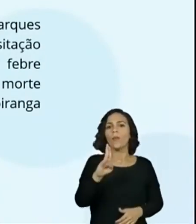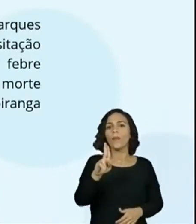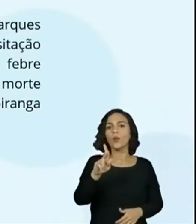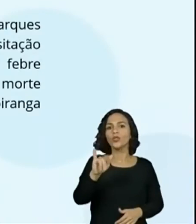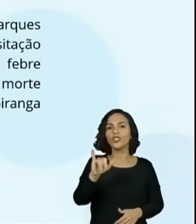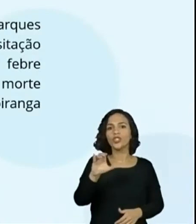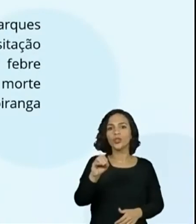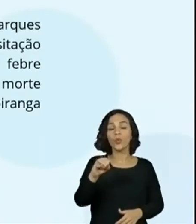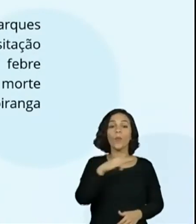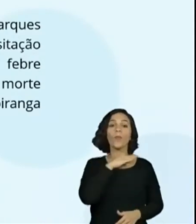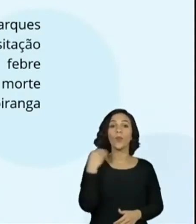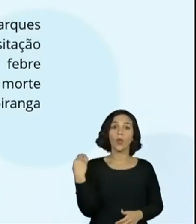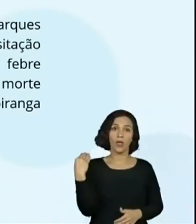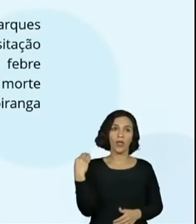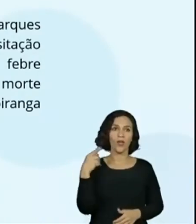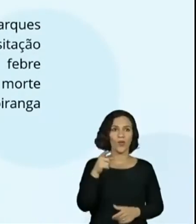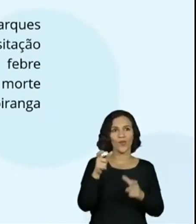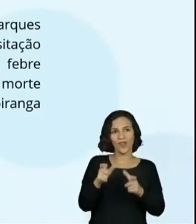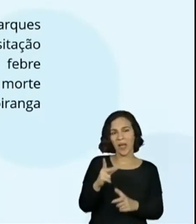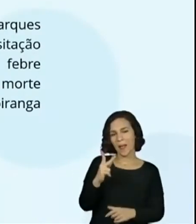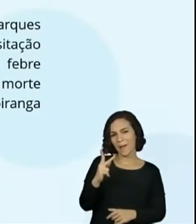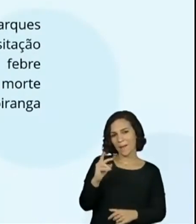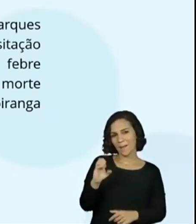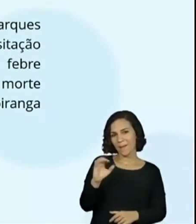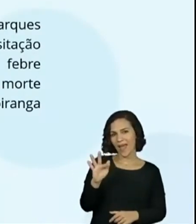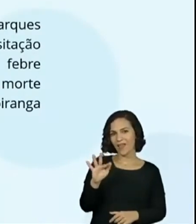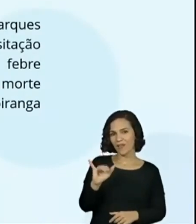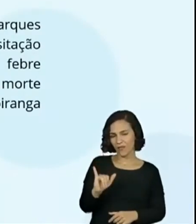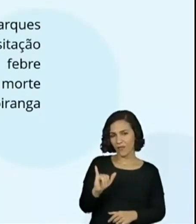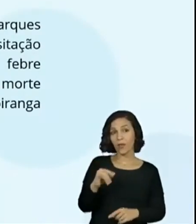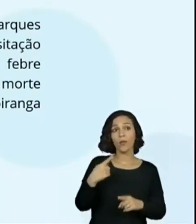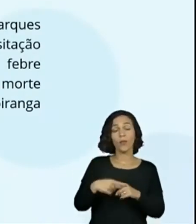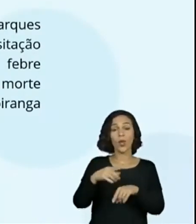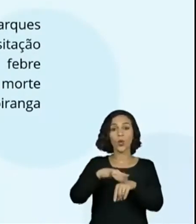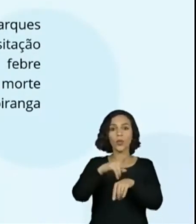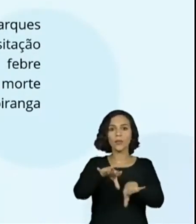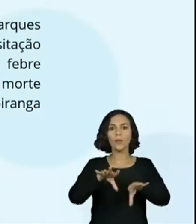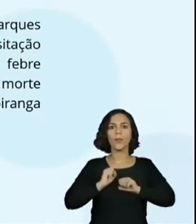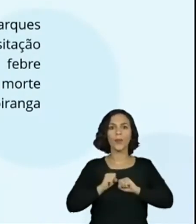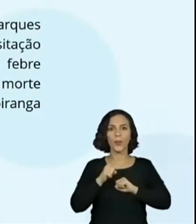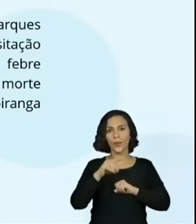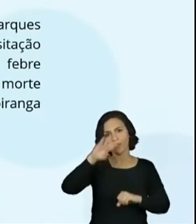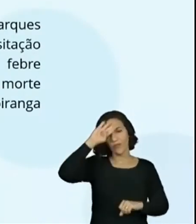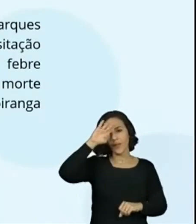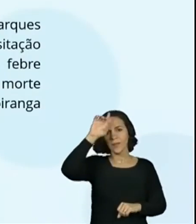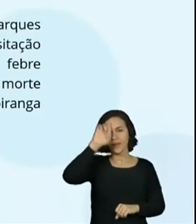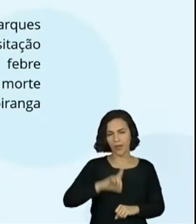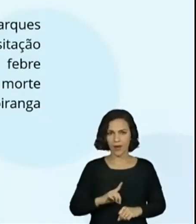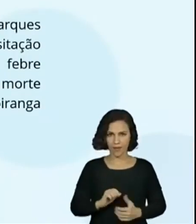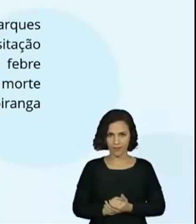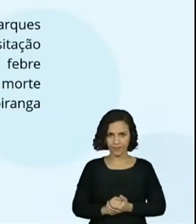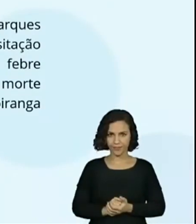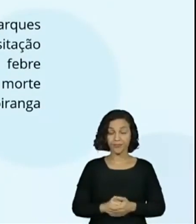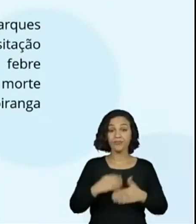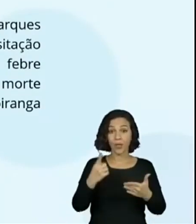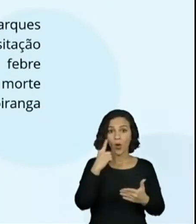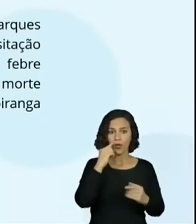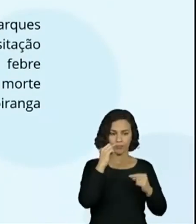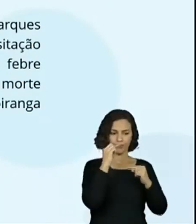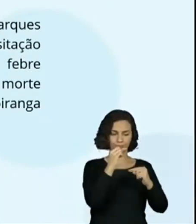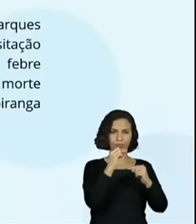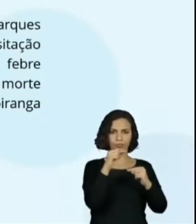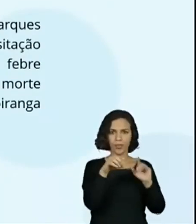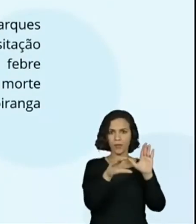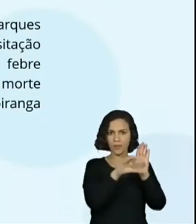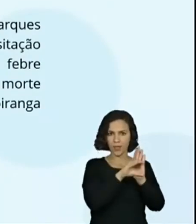do Ipiranga, né? O PEF, que a gente fala. Devido à doença. Aí no chat, nesse trechinho, quais são